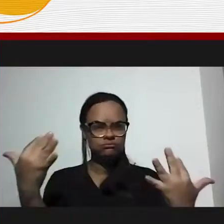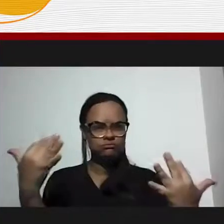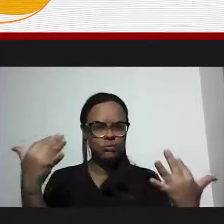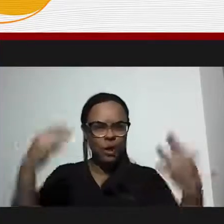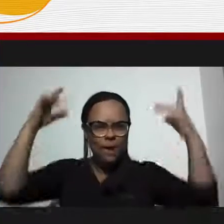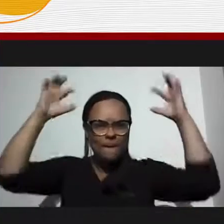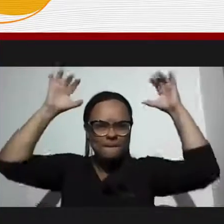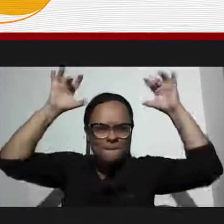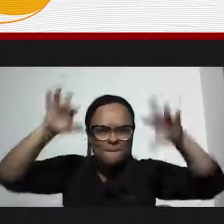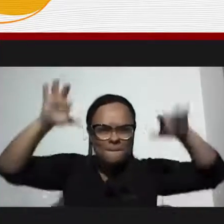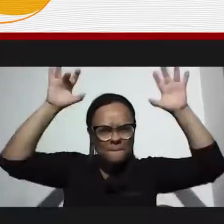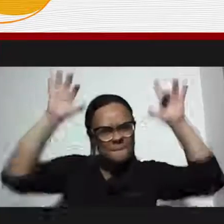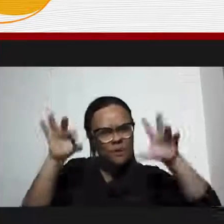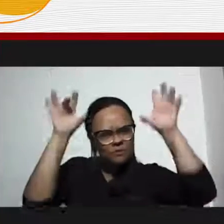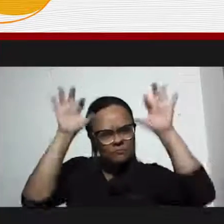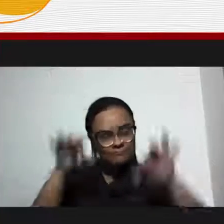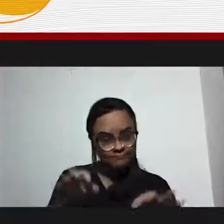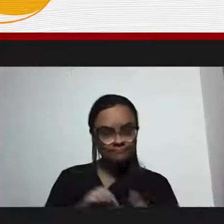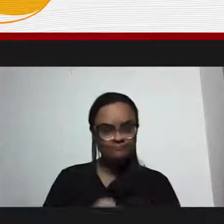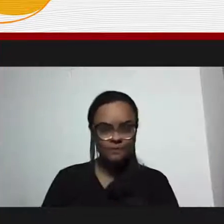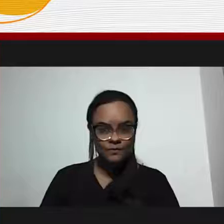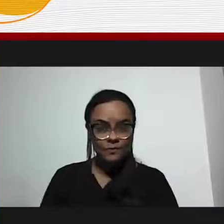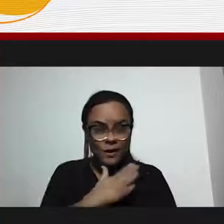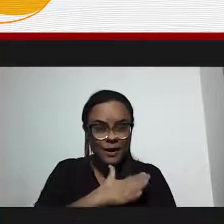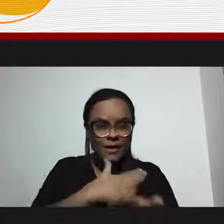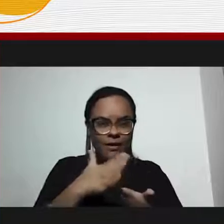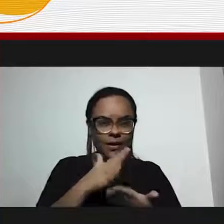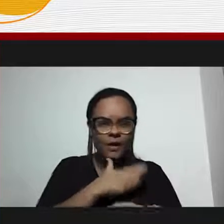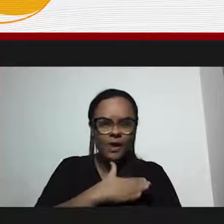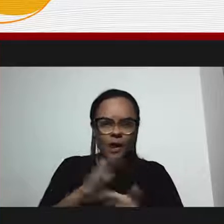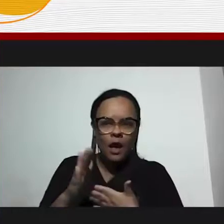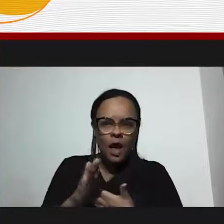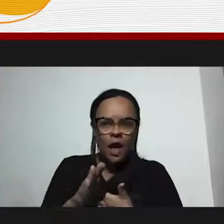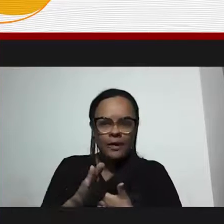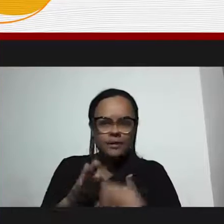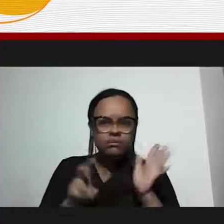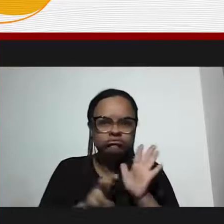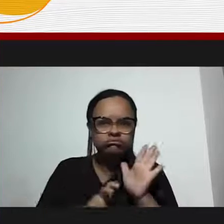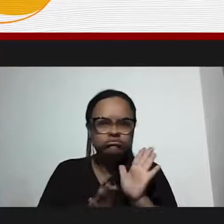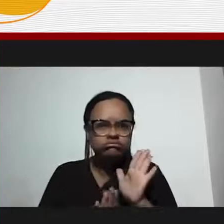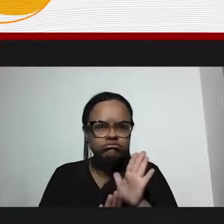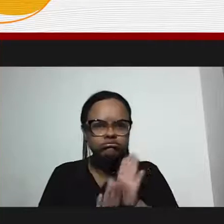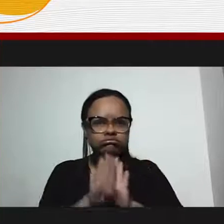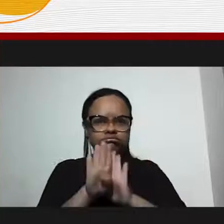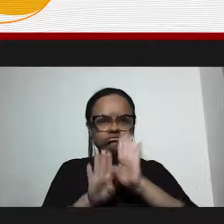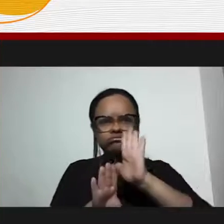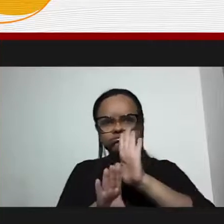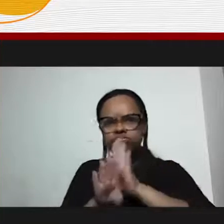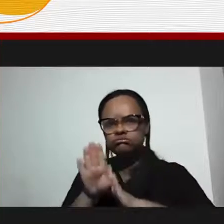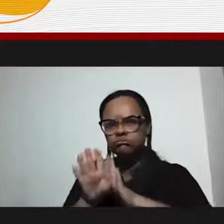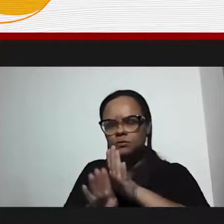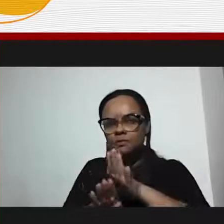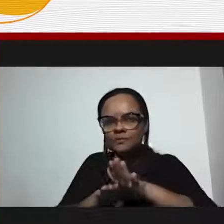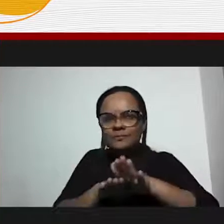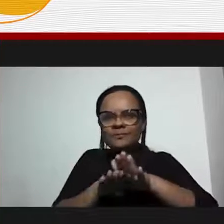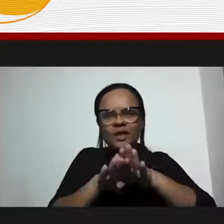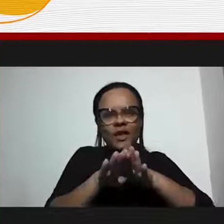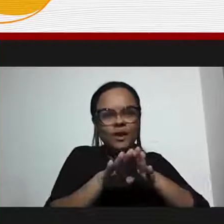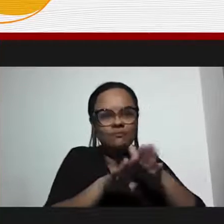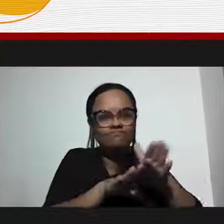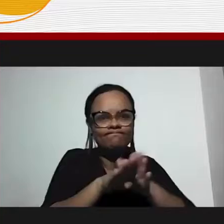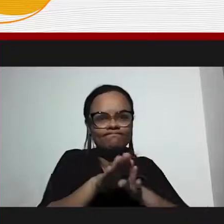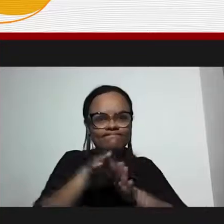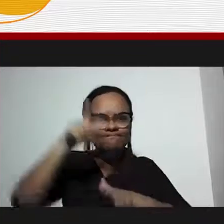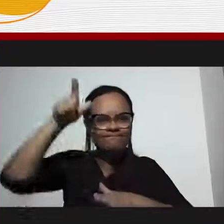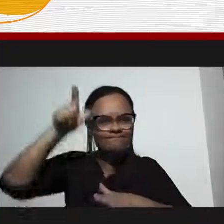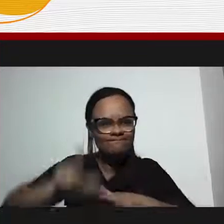chovendo pra caramba, começou a abrir rampas. E aí, através das rampas, né, eu consegui